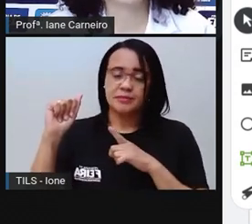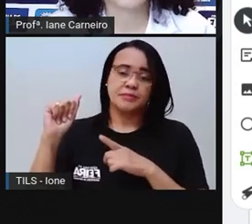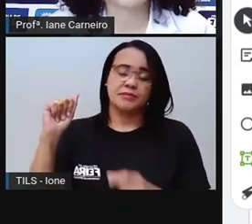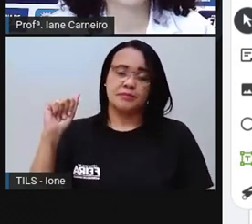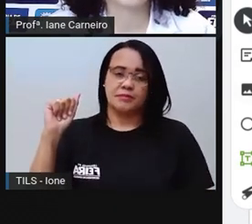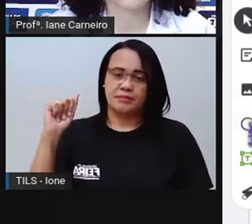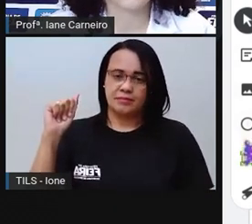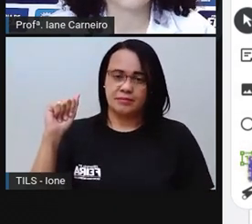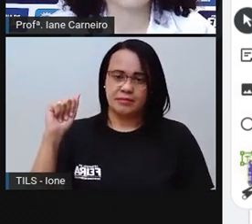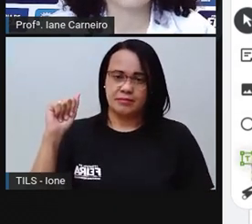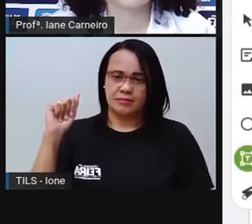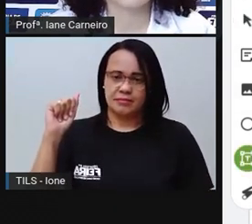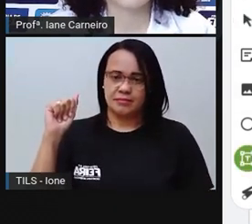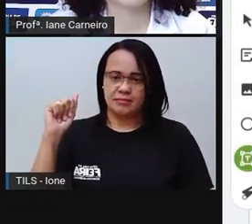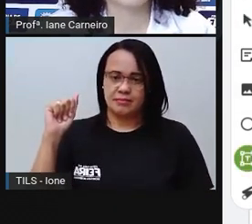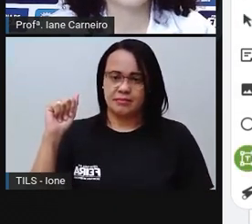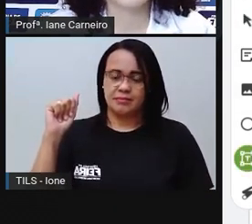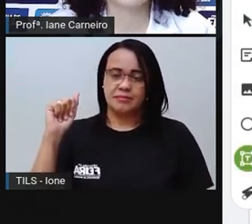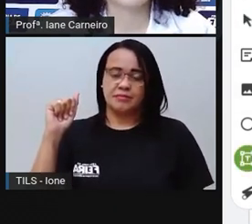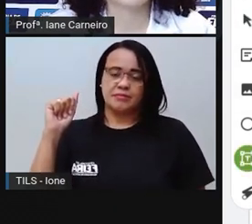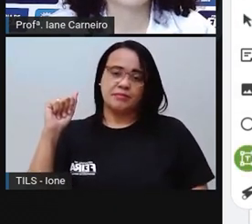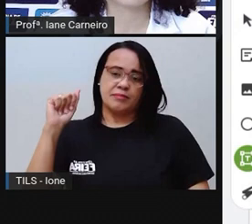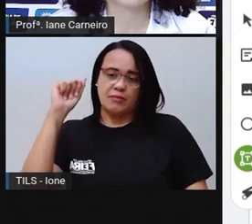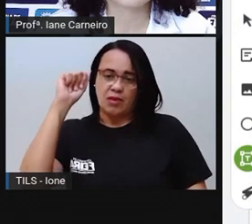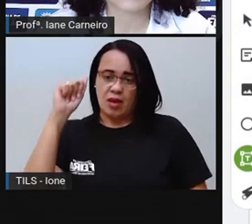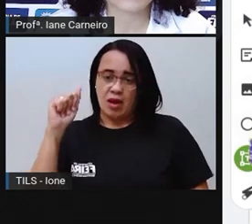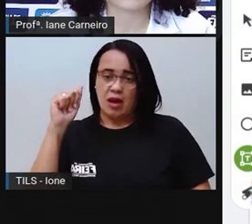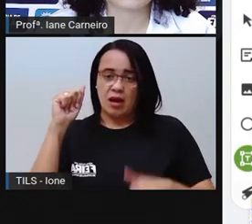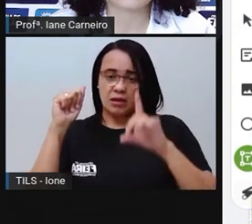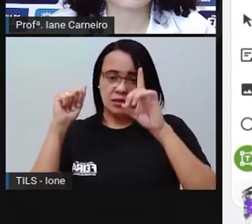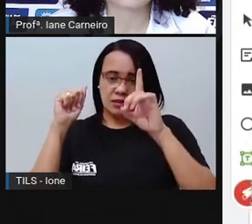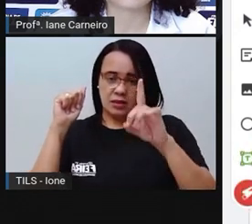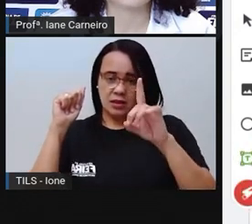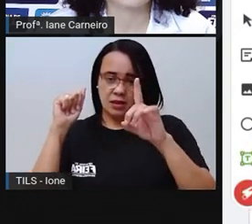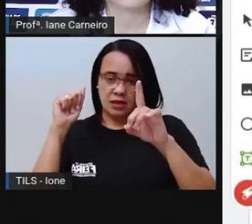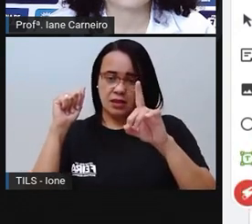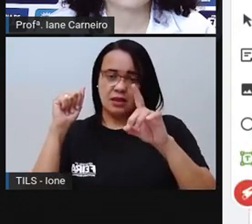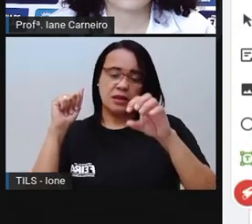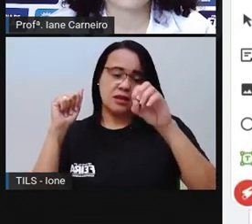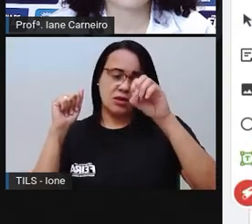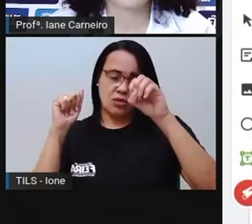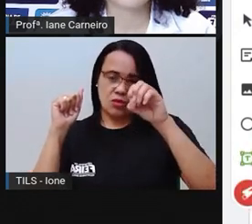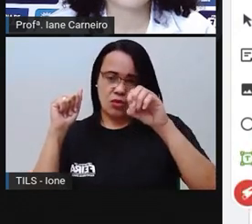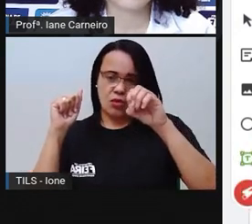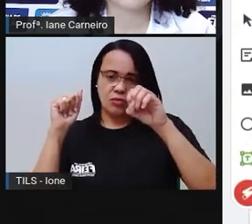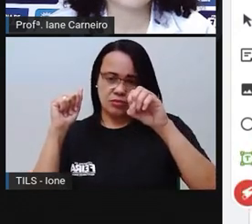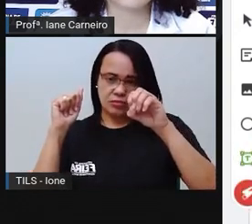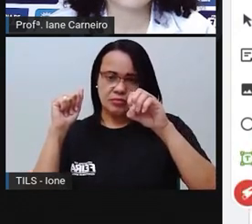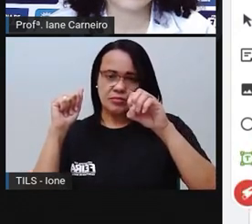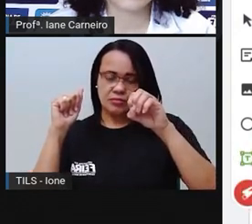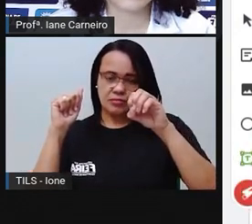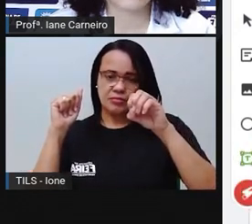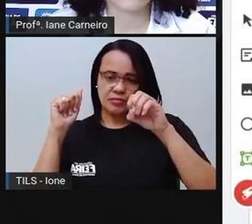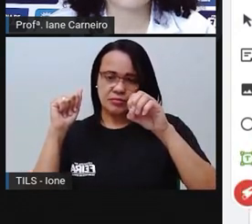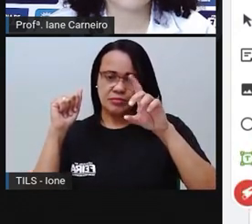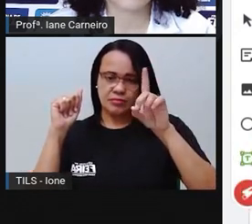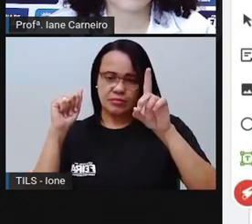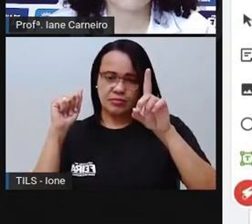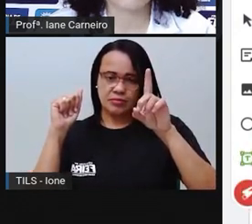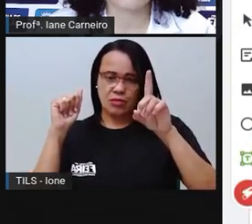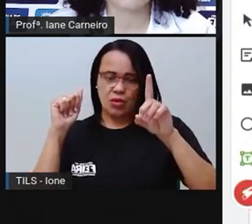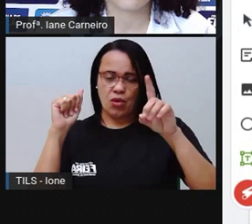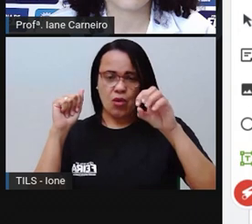Como é que a gente forma o dó? A gente viu nesse instante. A gente usa a letra, a consoante D com a